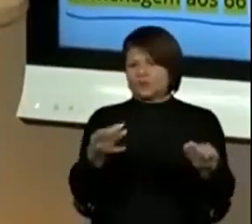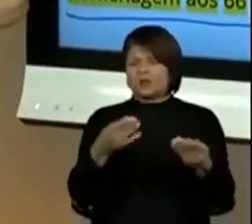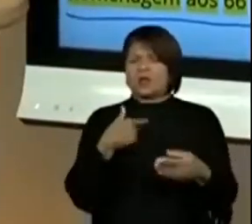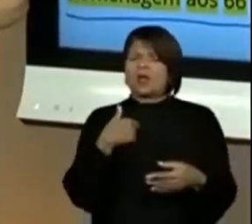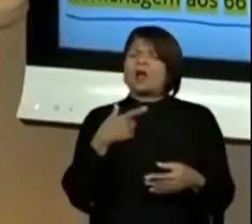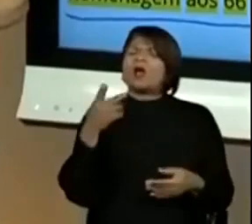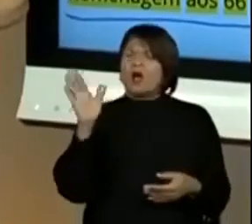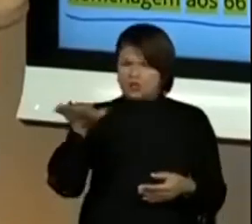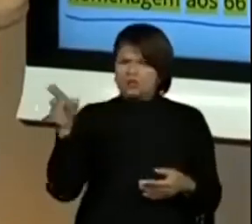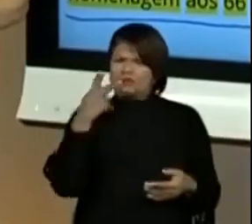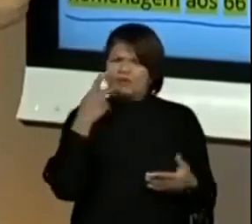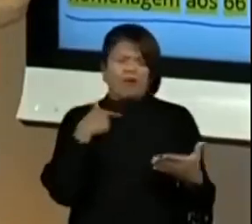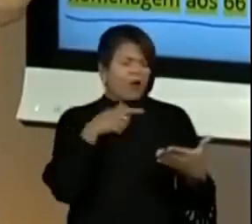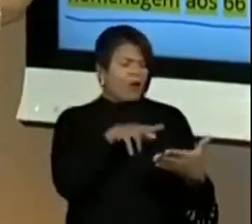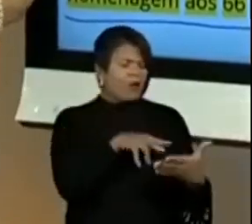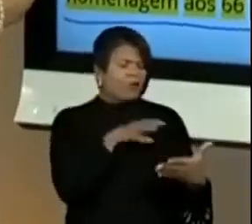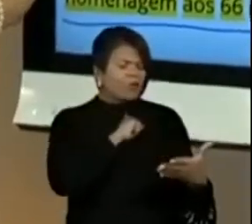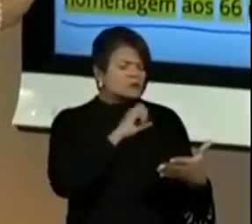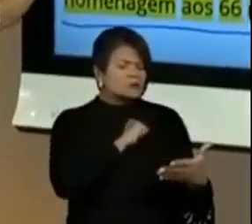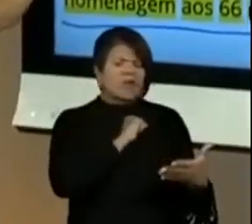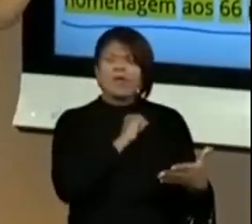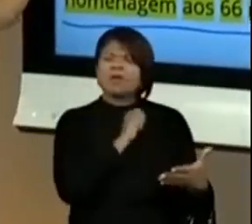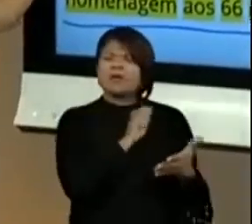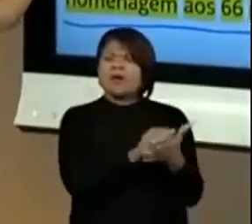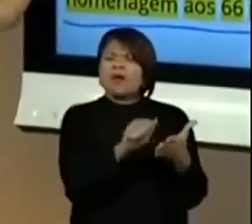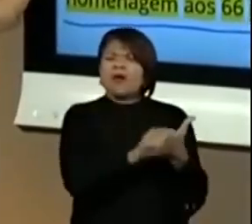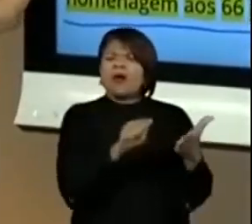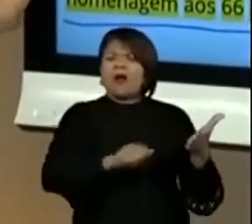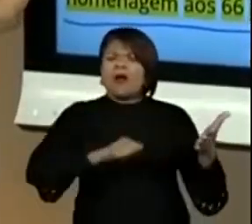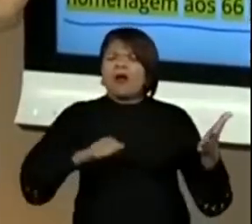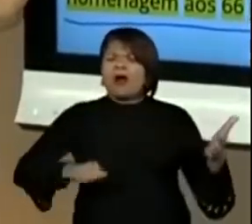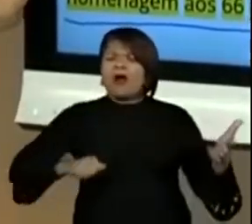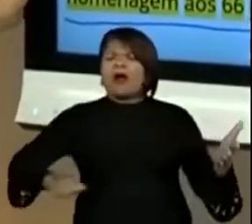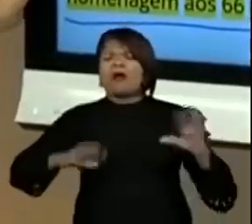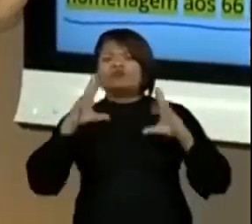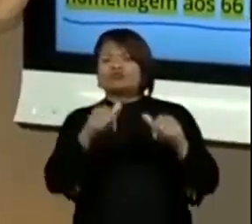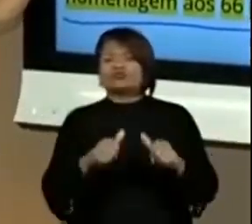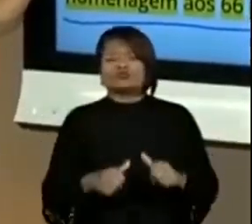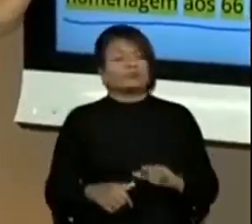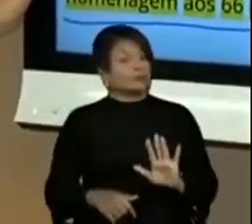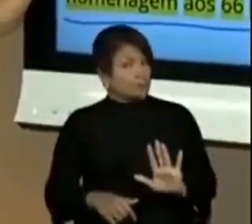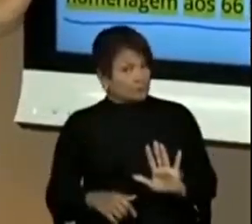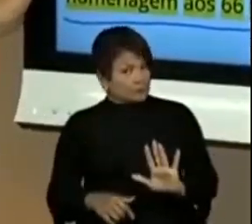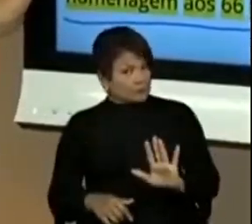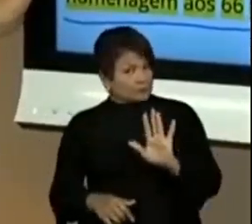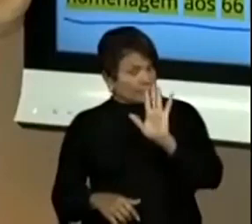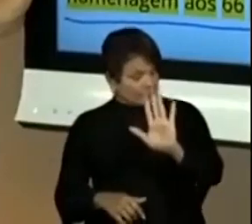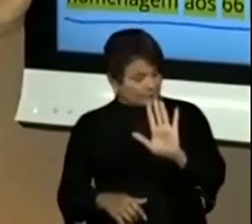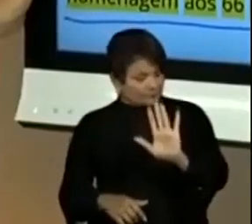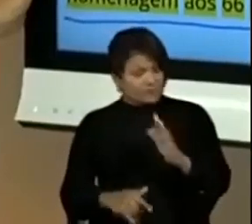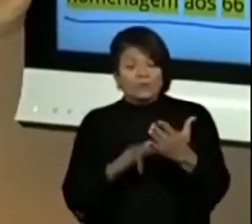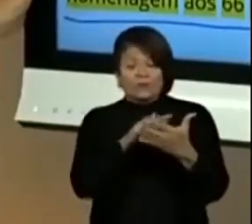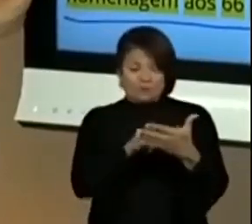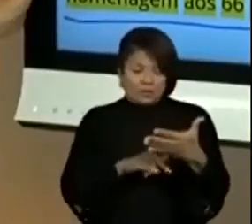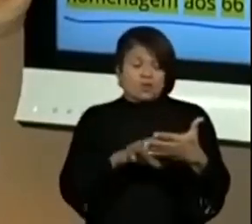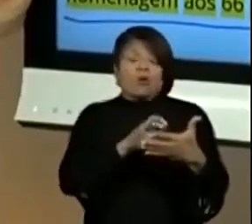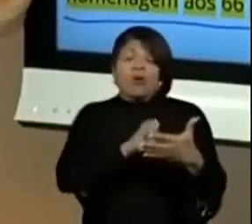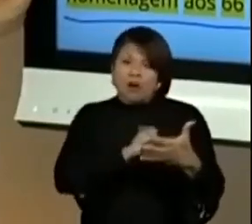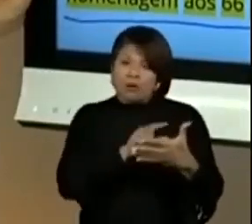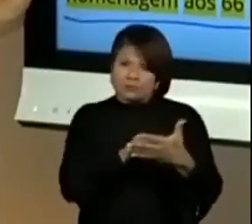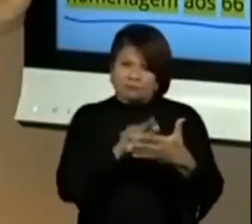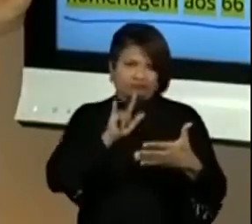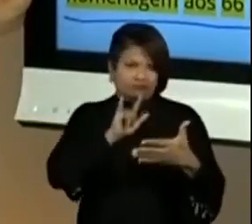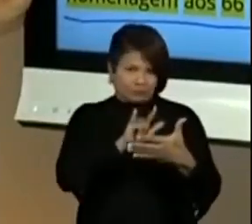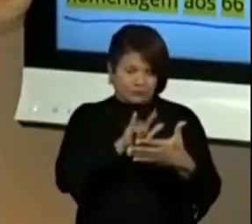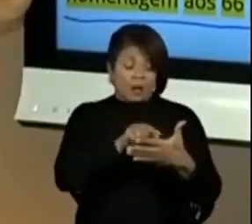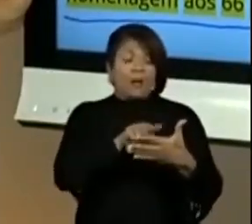tanto desse texto que eu grifei tudo. Veja bem, vamos lá. Quando a gente lê um texto, a gente pode gostar desse texto. Não